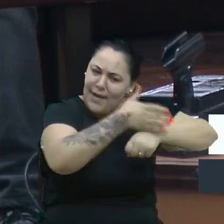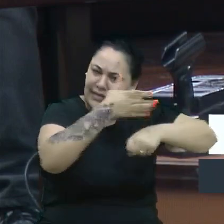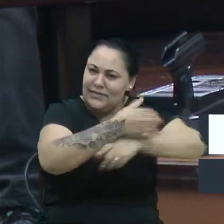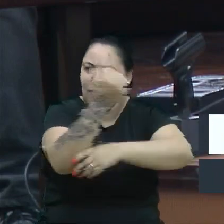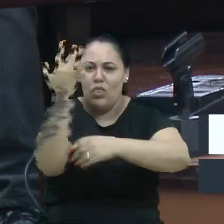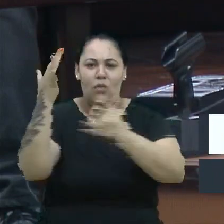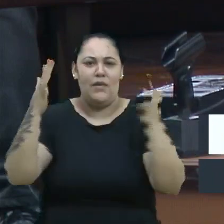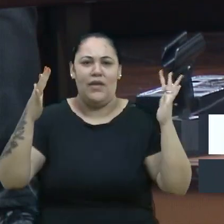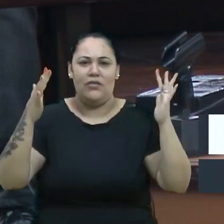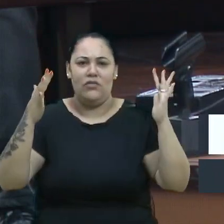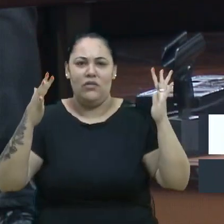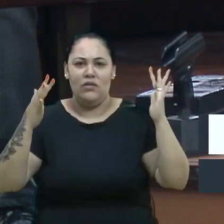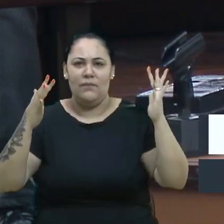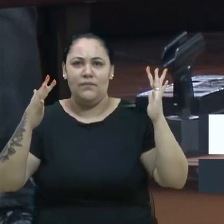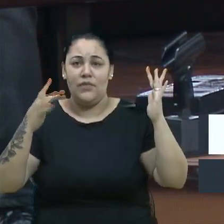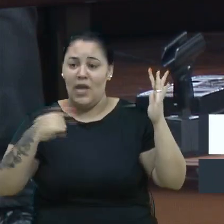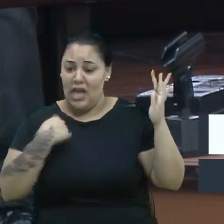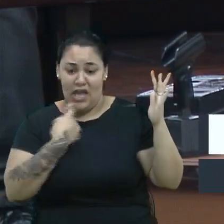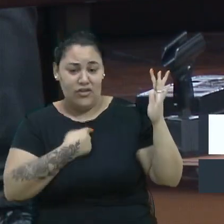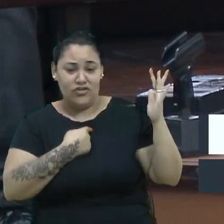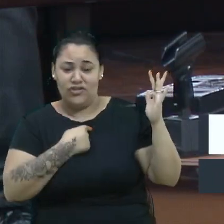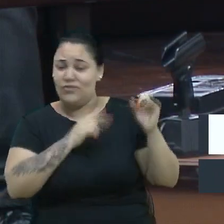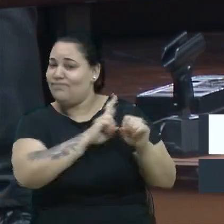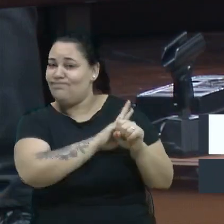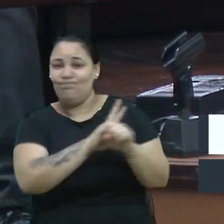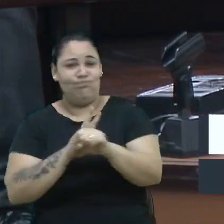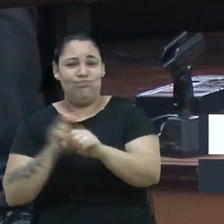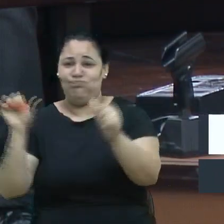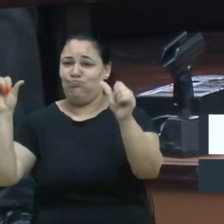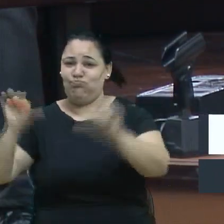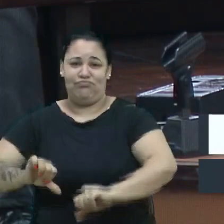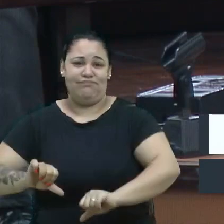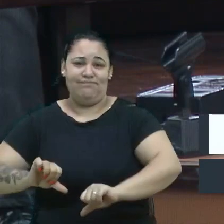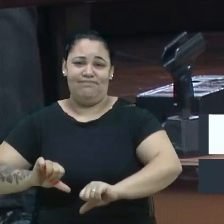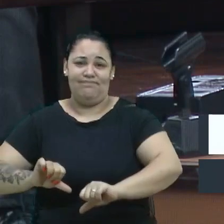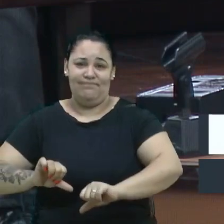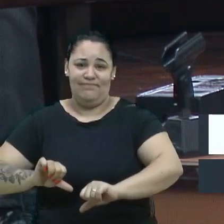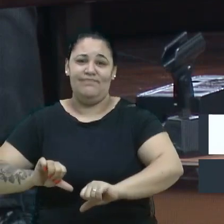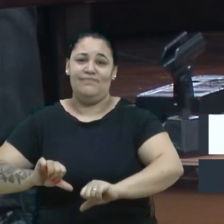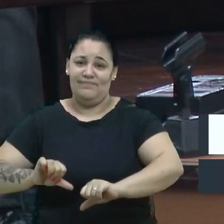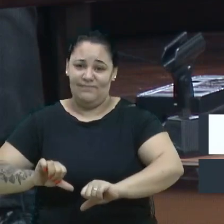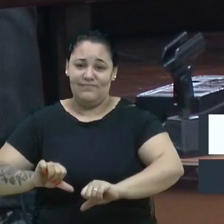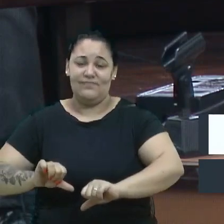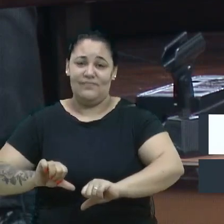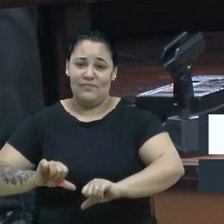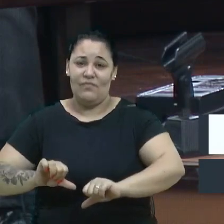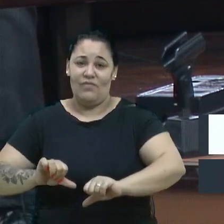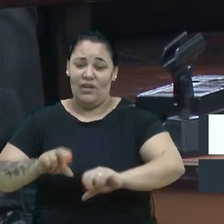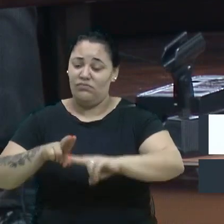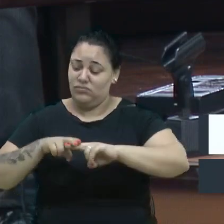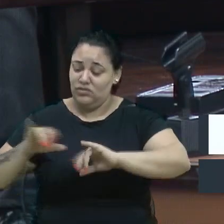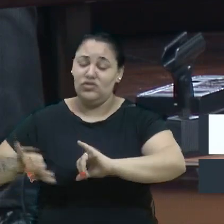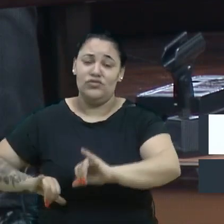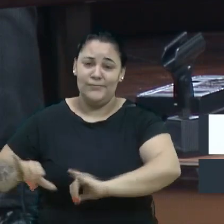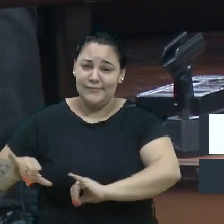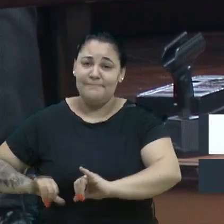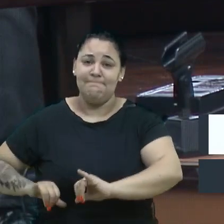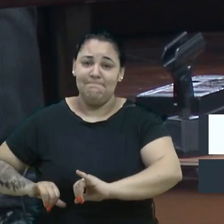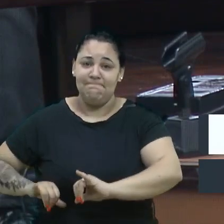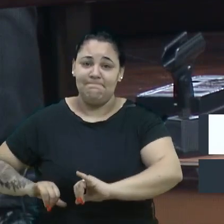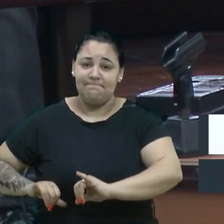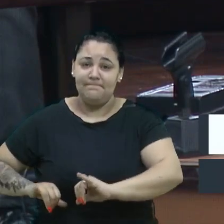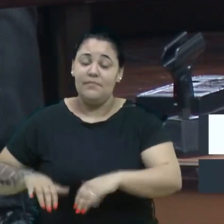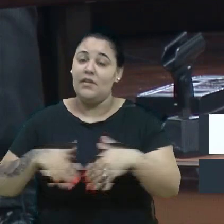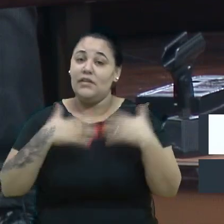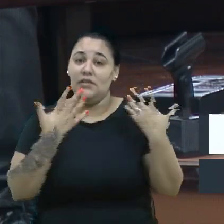nós não temos preservando essa função do meio ambiente, por isso estamos sofrendo bastante.